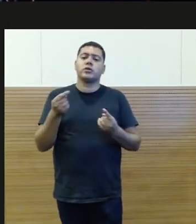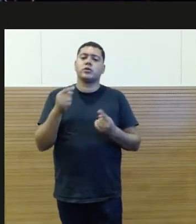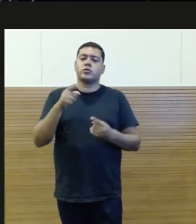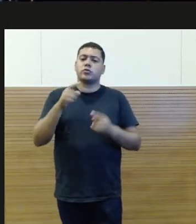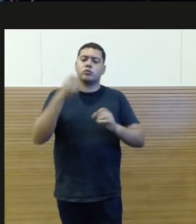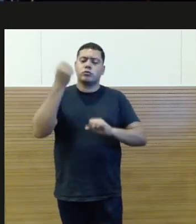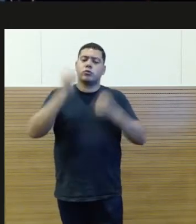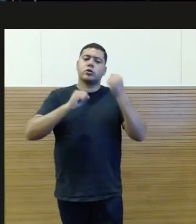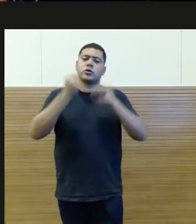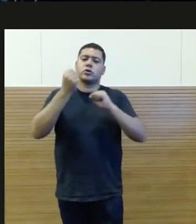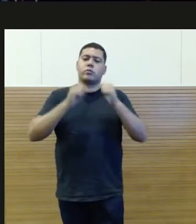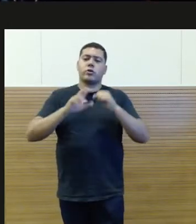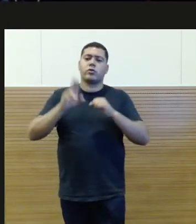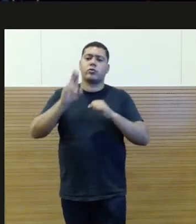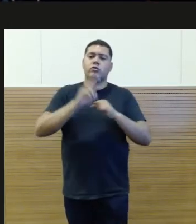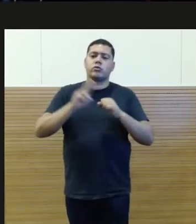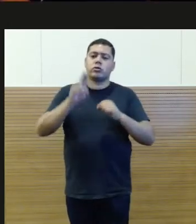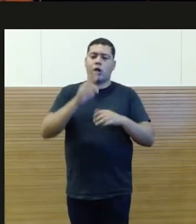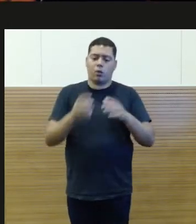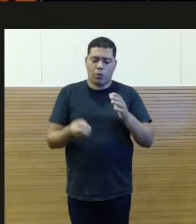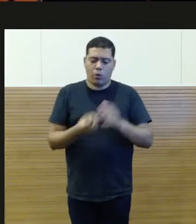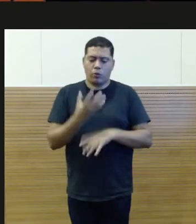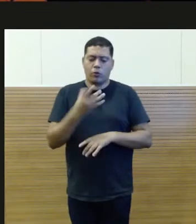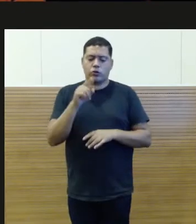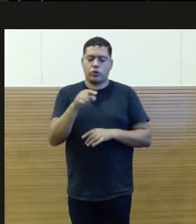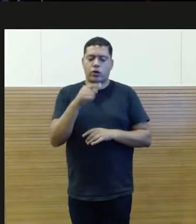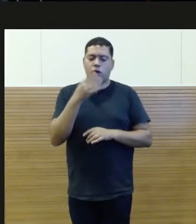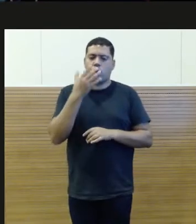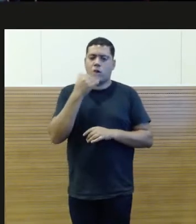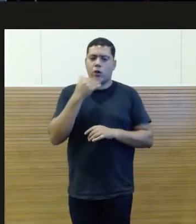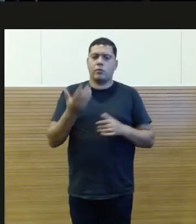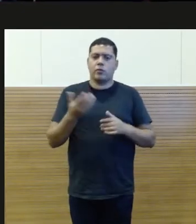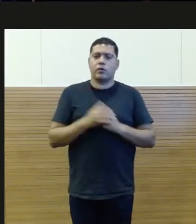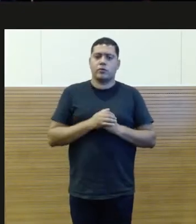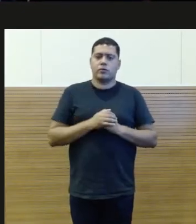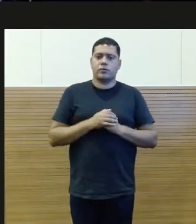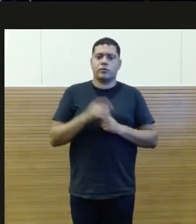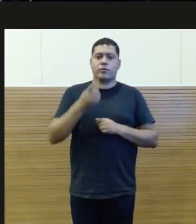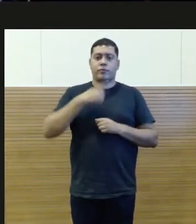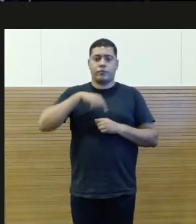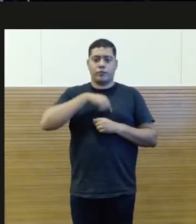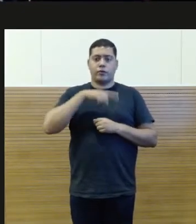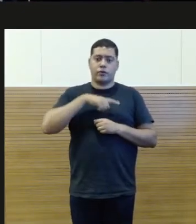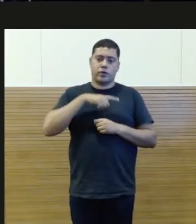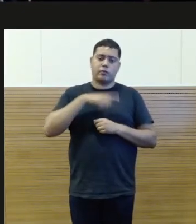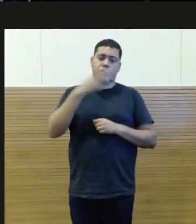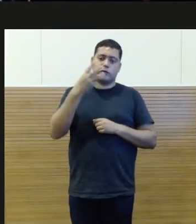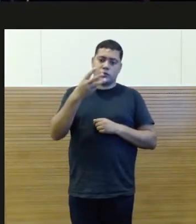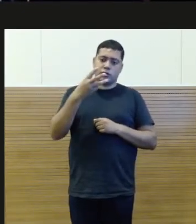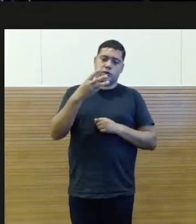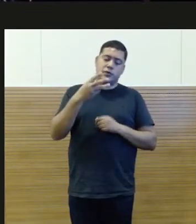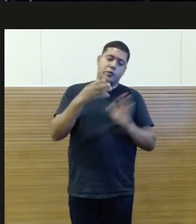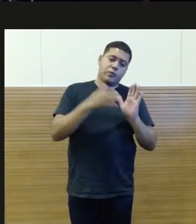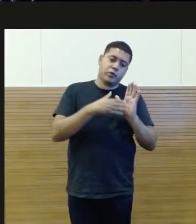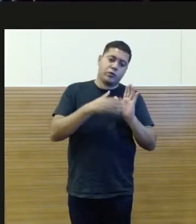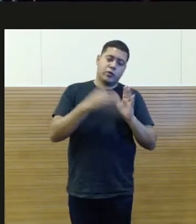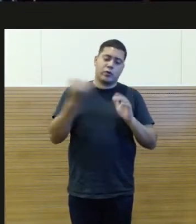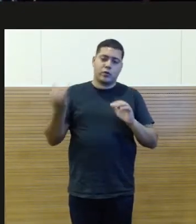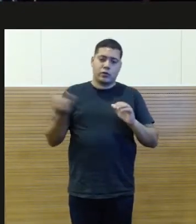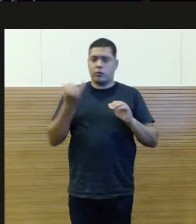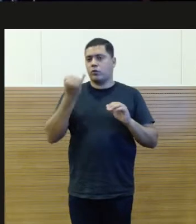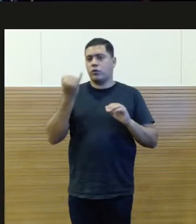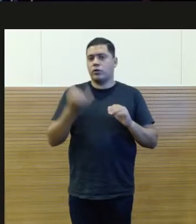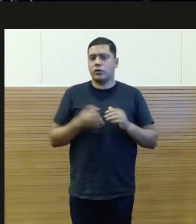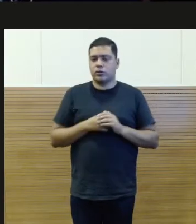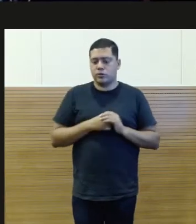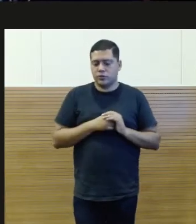processamento utilizado na produção daquele produto alimentício. Nós temos 3 propósitos importantes do processamento